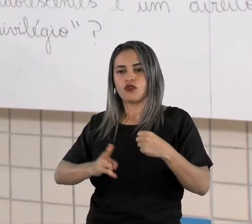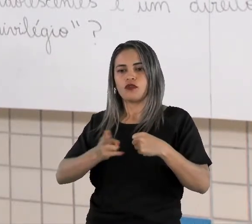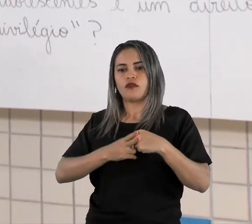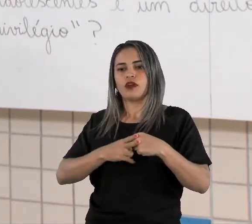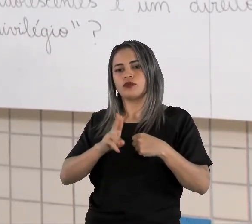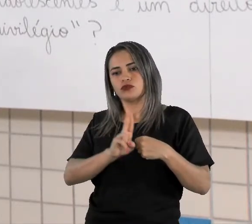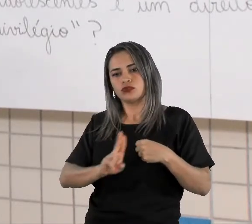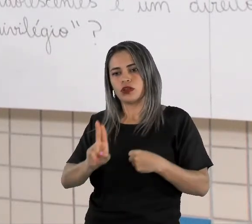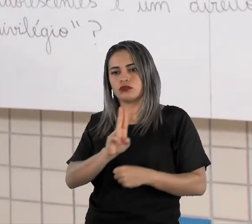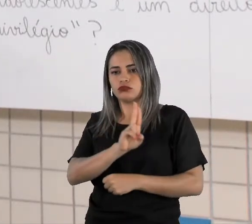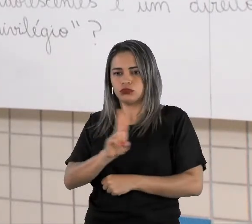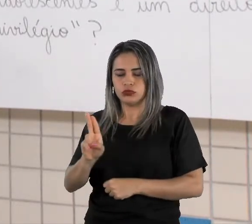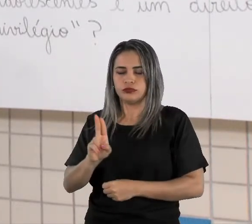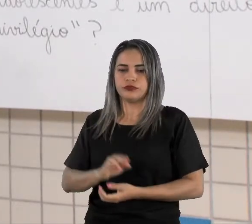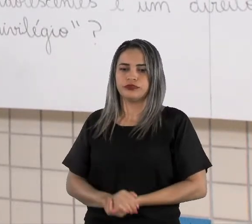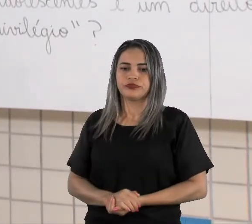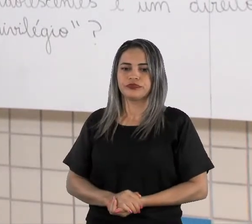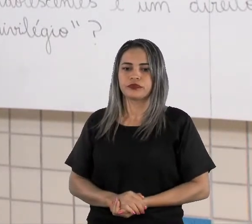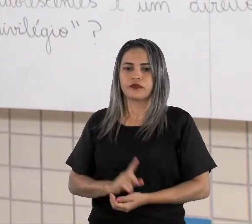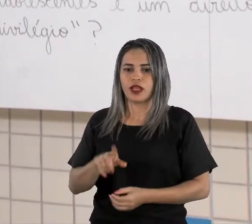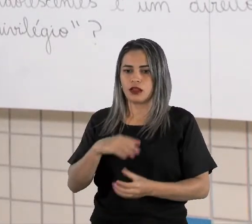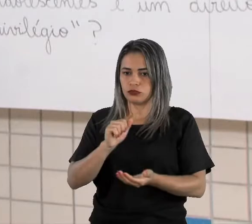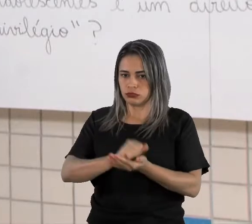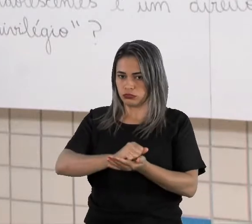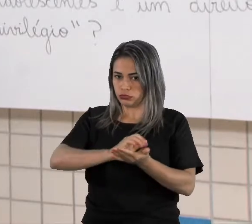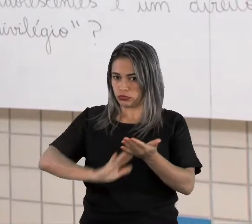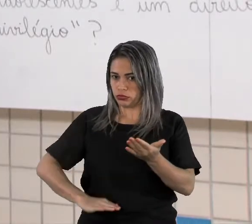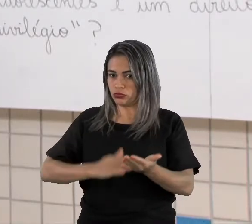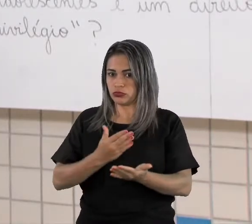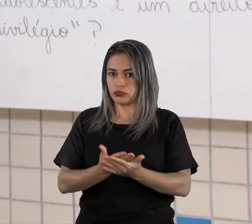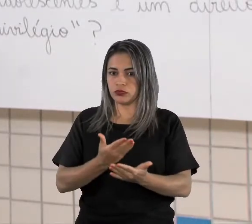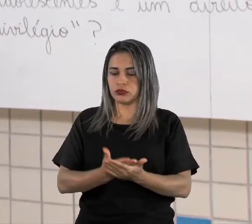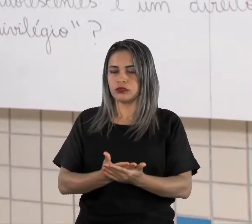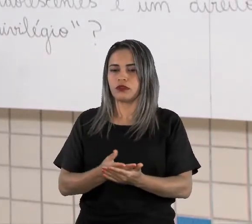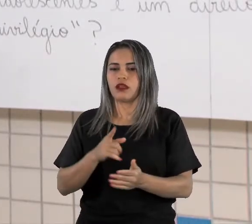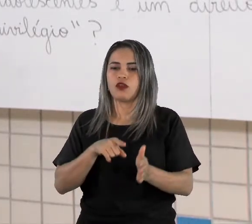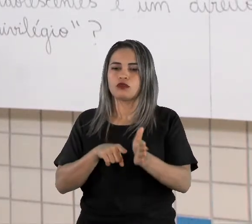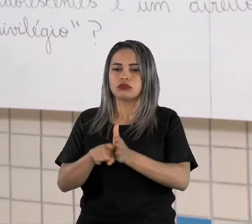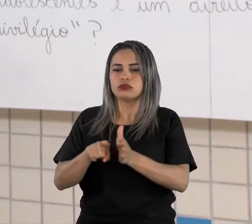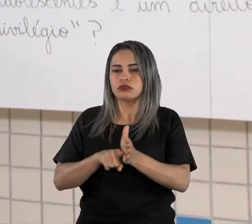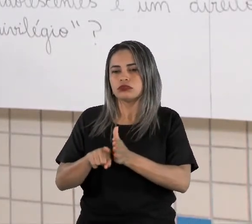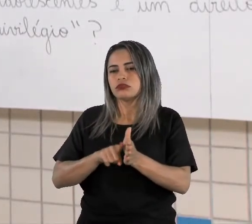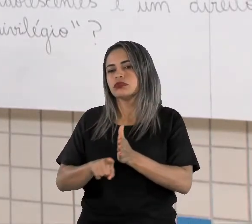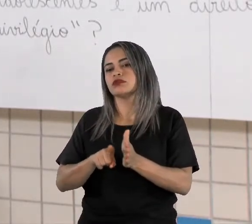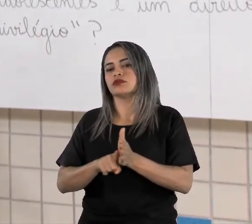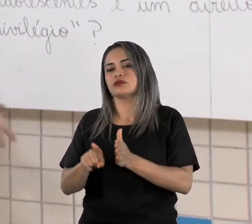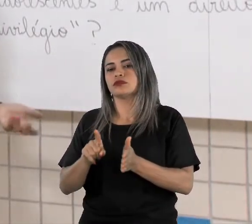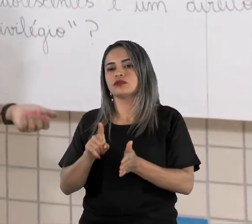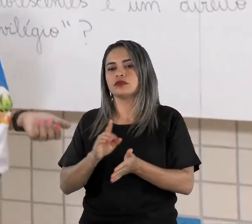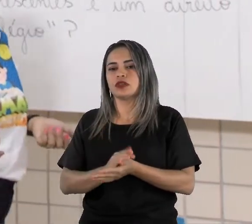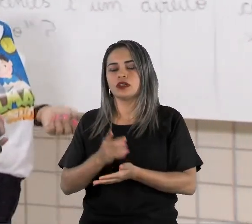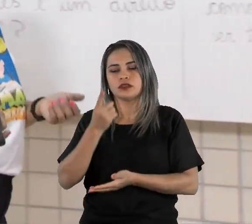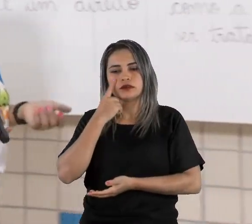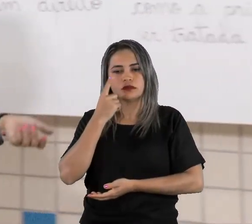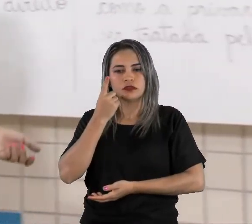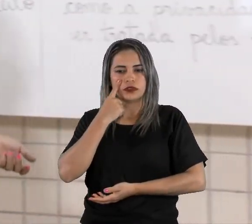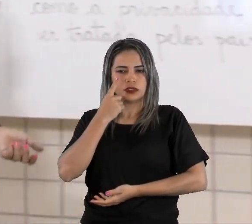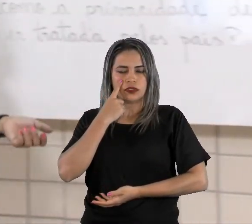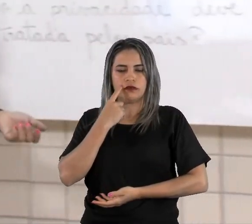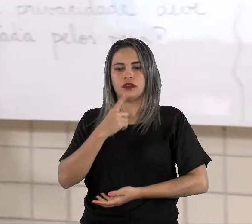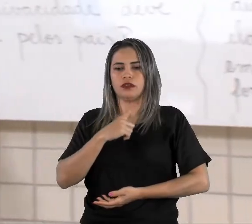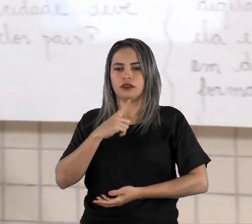como nome, certo? Lá no bloco de estudo de vocês tem algumas questões referentes a isso. Nós vamos ver aqui uma